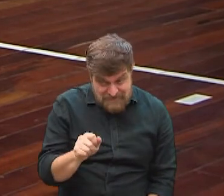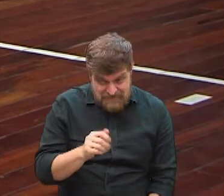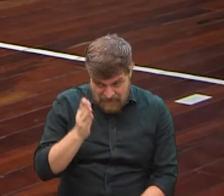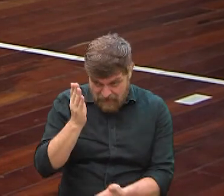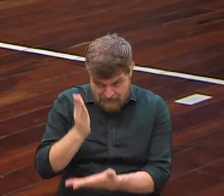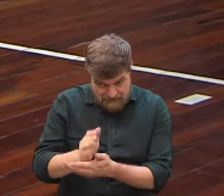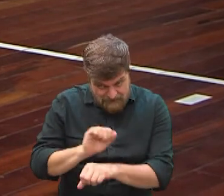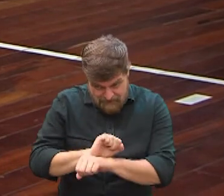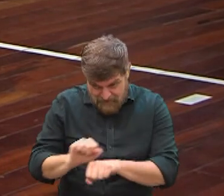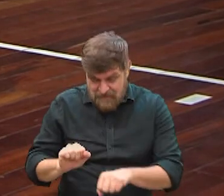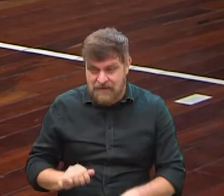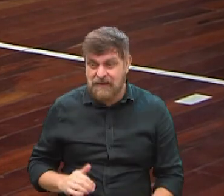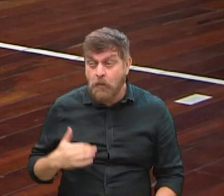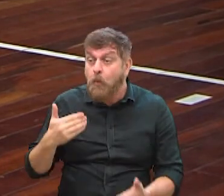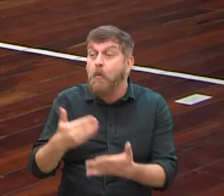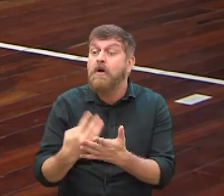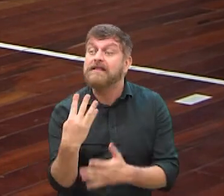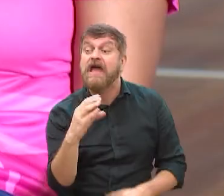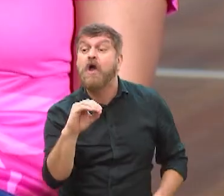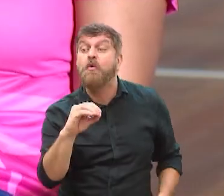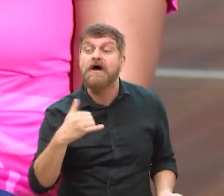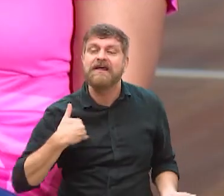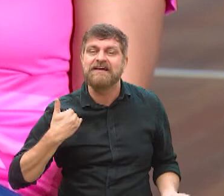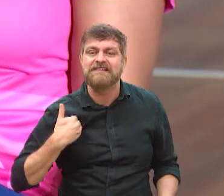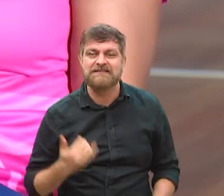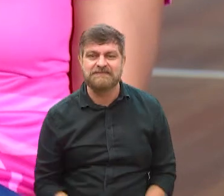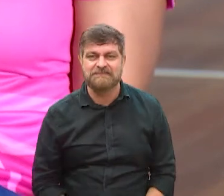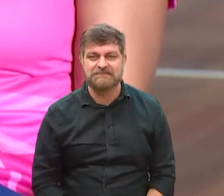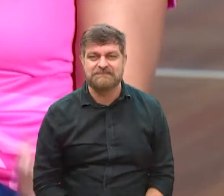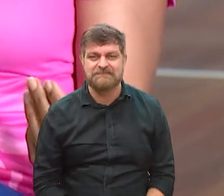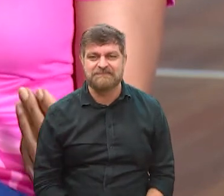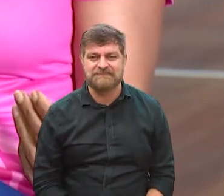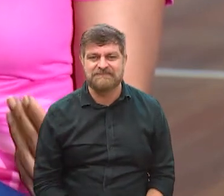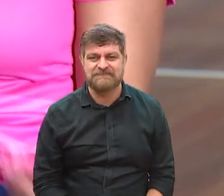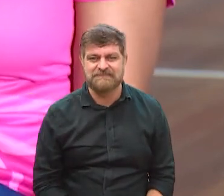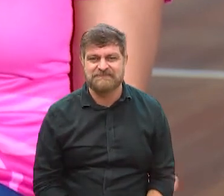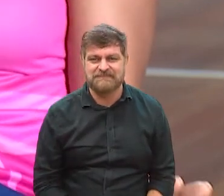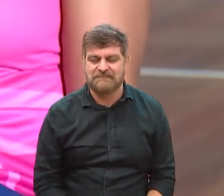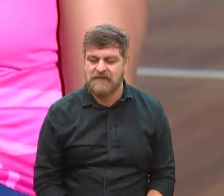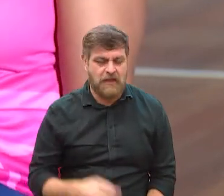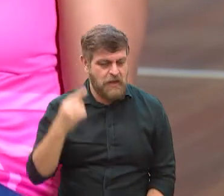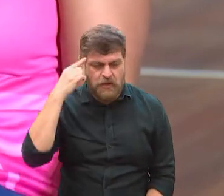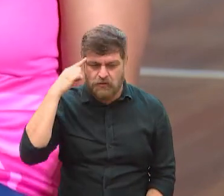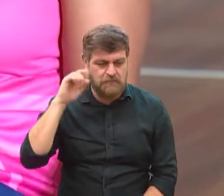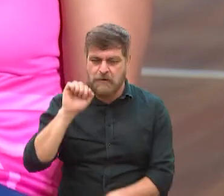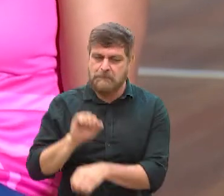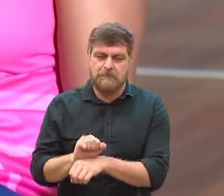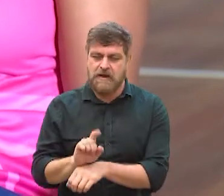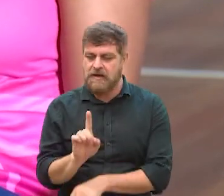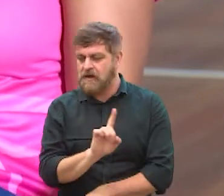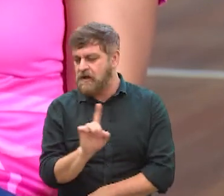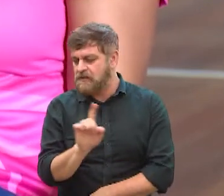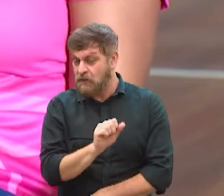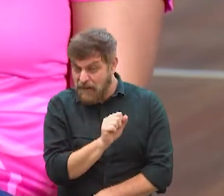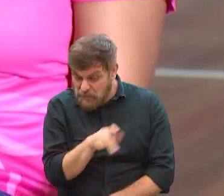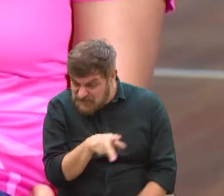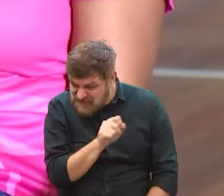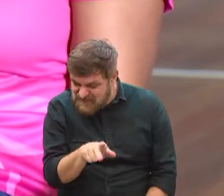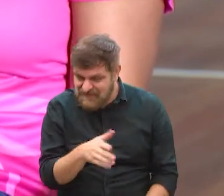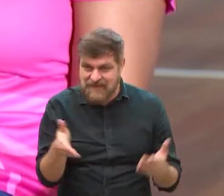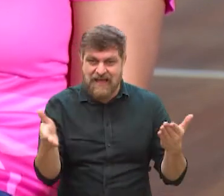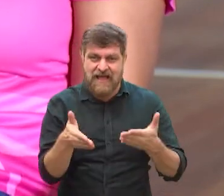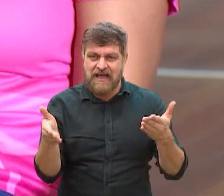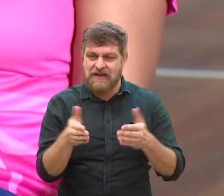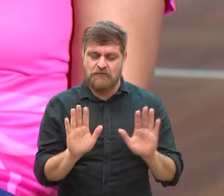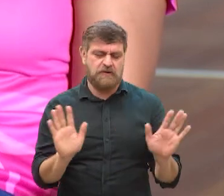longo prazo, para jogar até 40, 41 anos? Eu... não penso em aposentar,